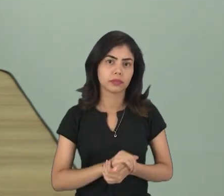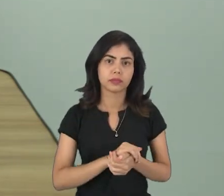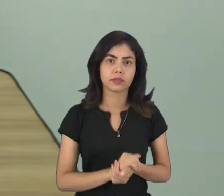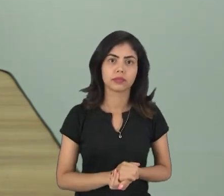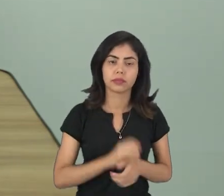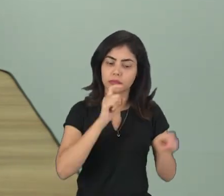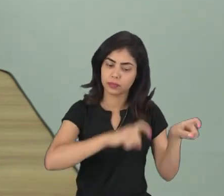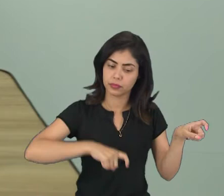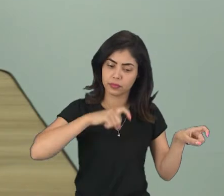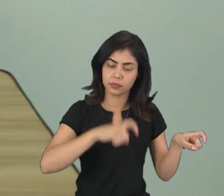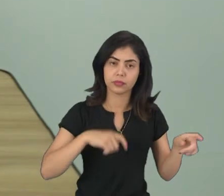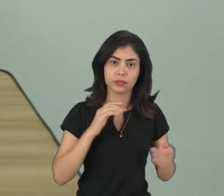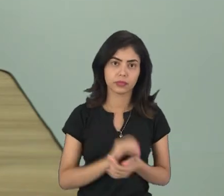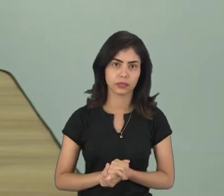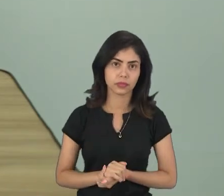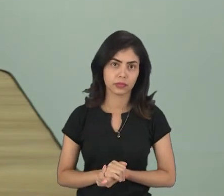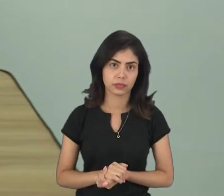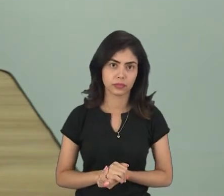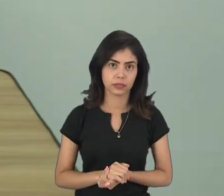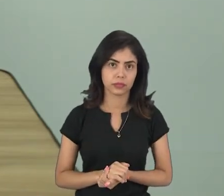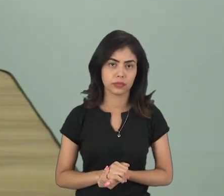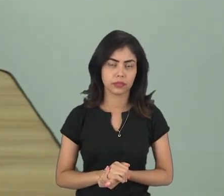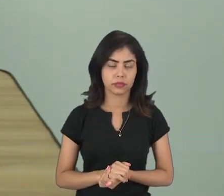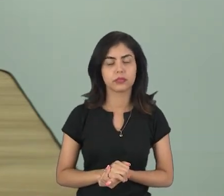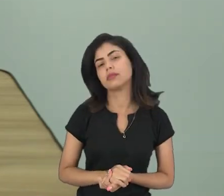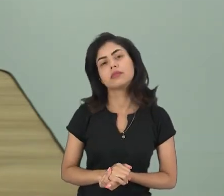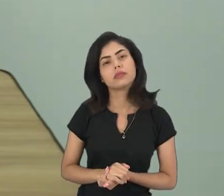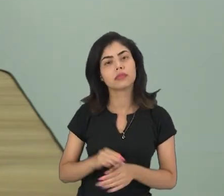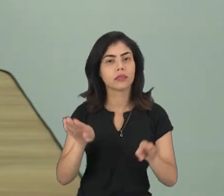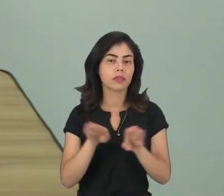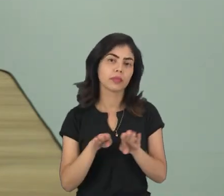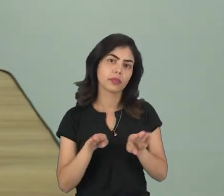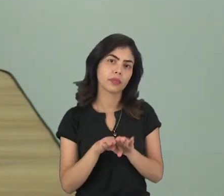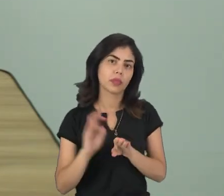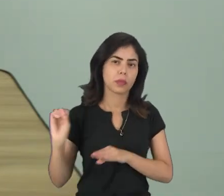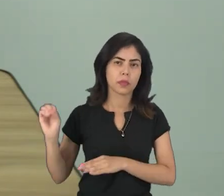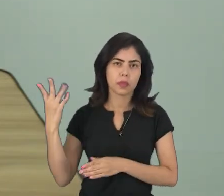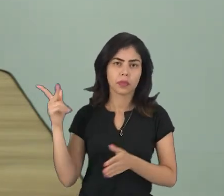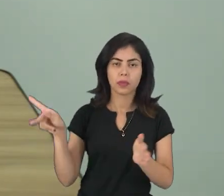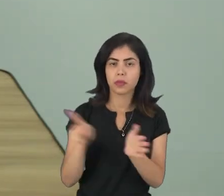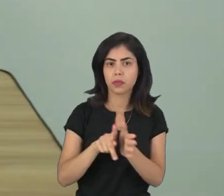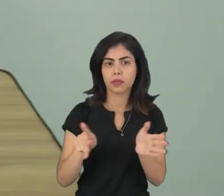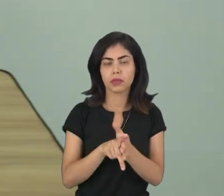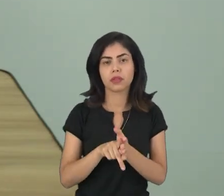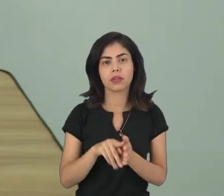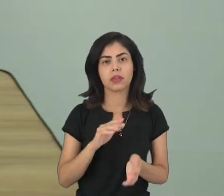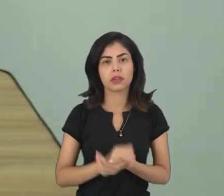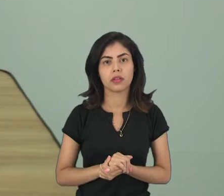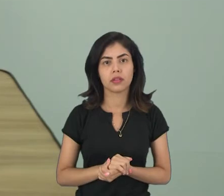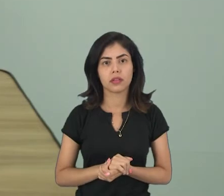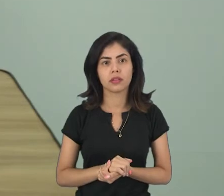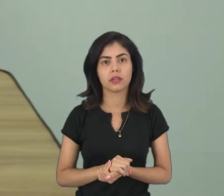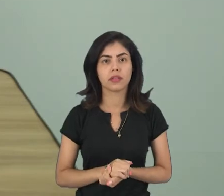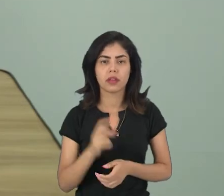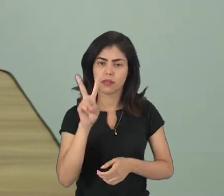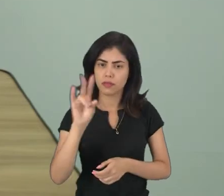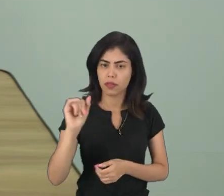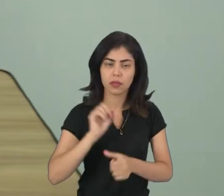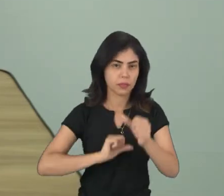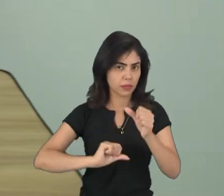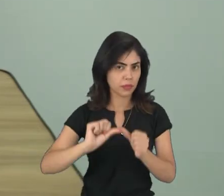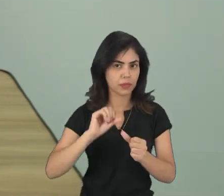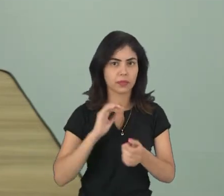sejam em fazendas ou em chácaras. Automaticamente, a própria terra, o próprio ambiente vai